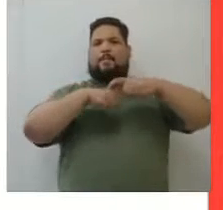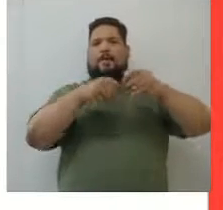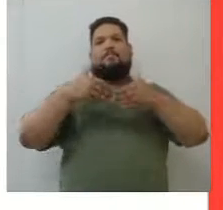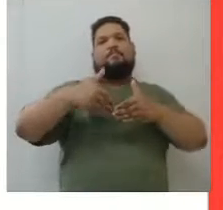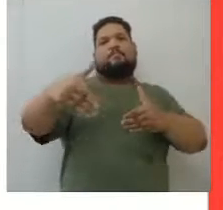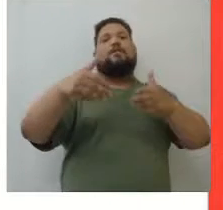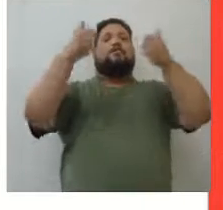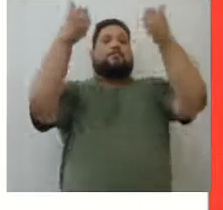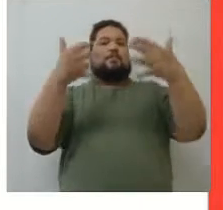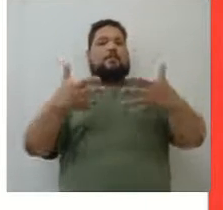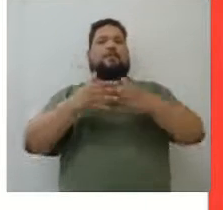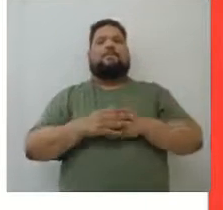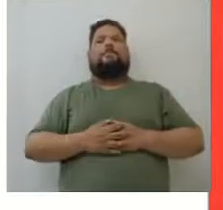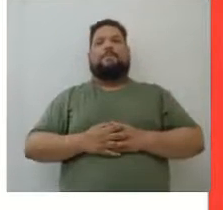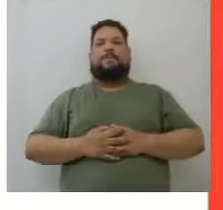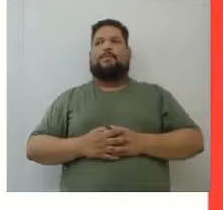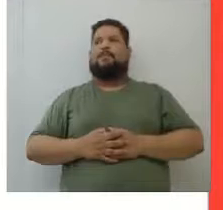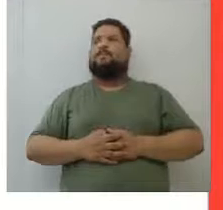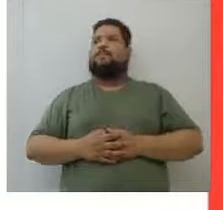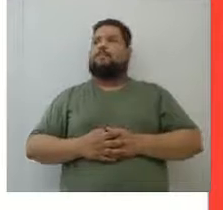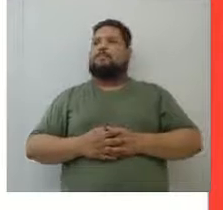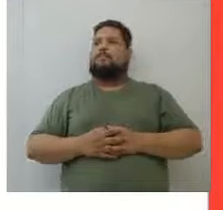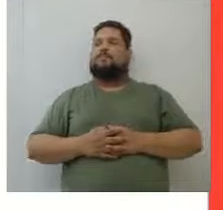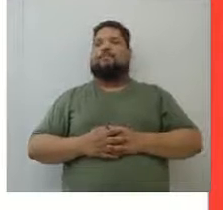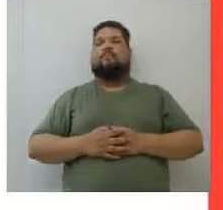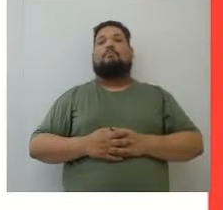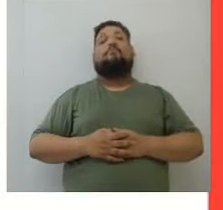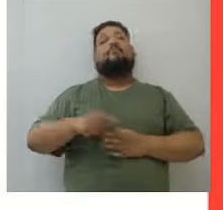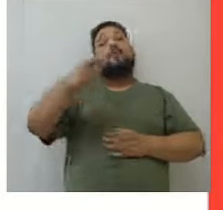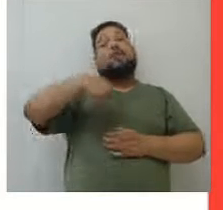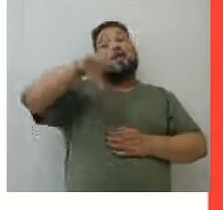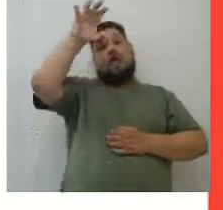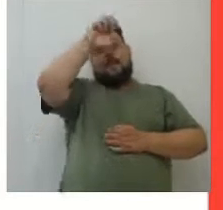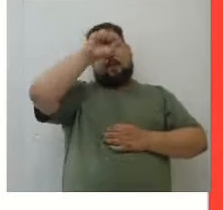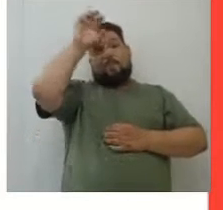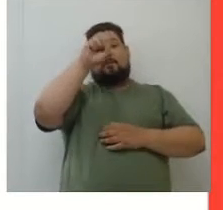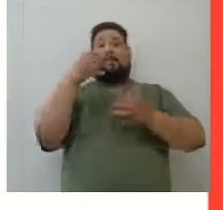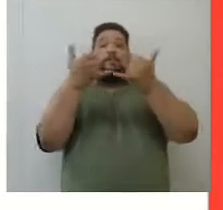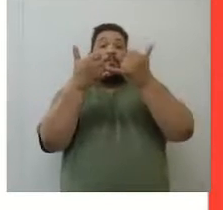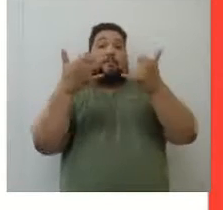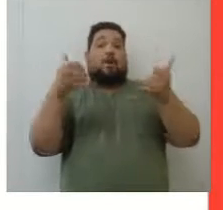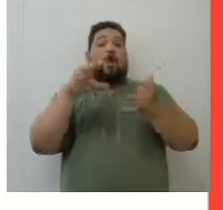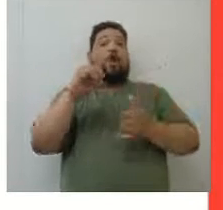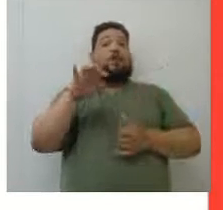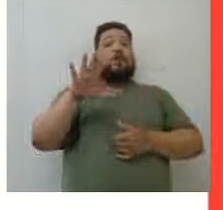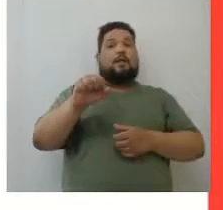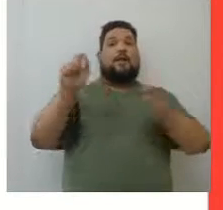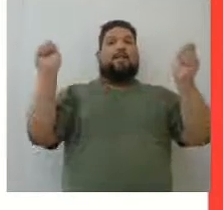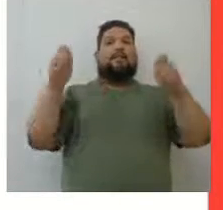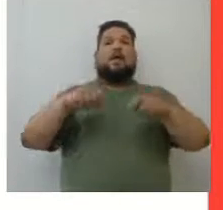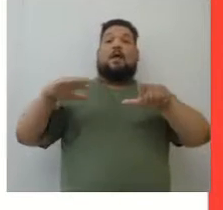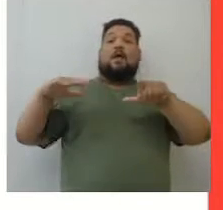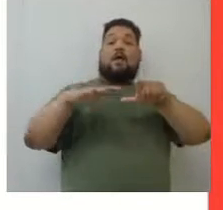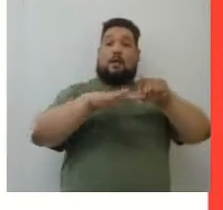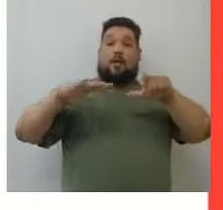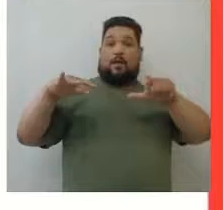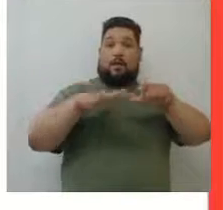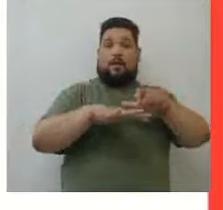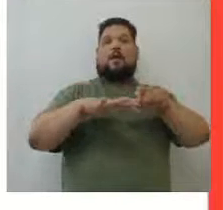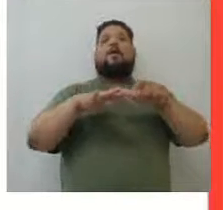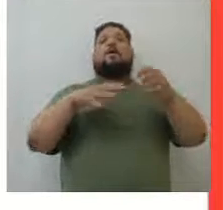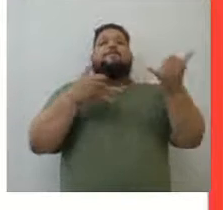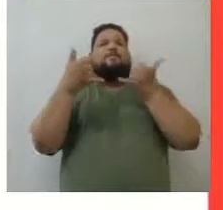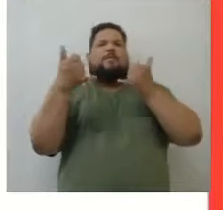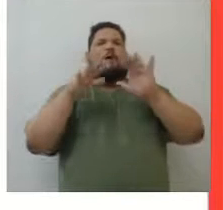lá. Gente, então a gente viu que a fibra óptica é um sistema de transporte dessa informação, mas como